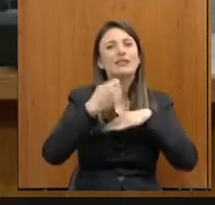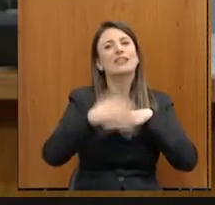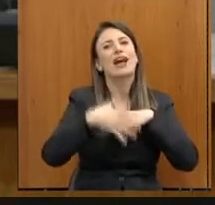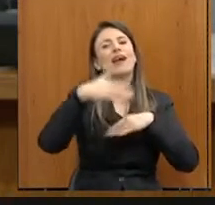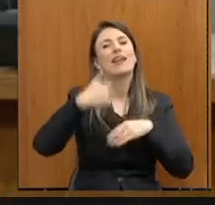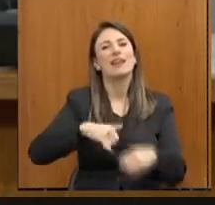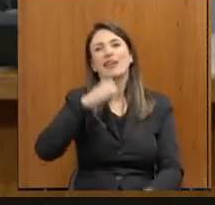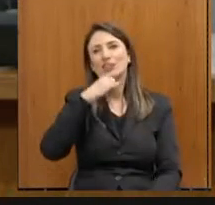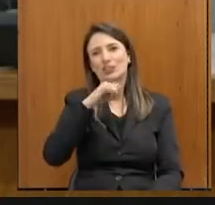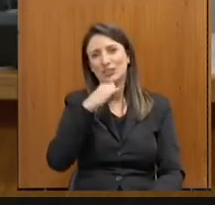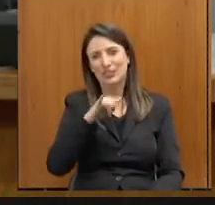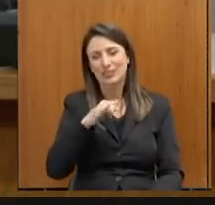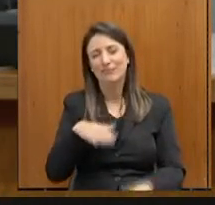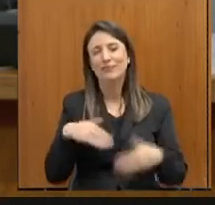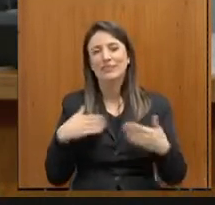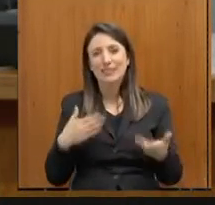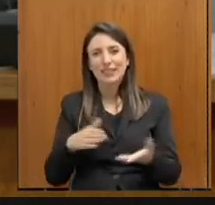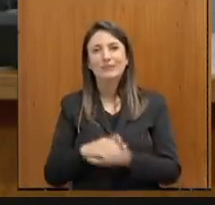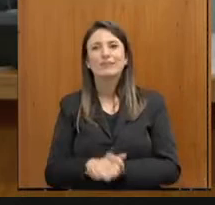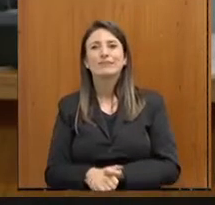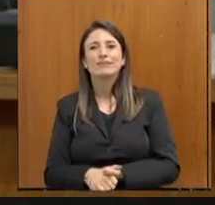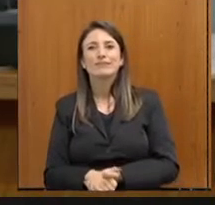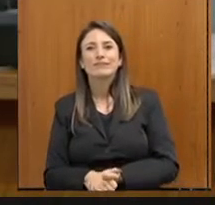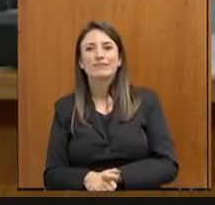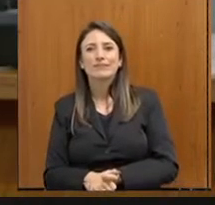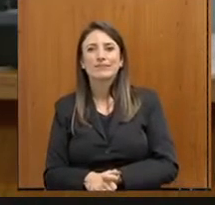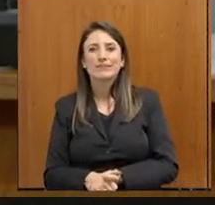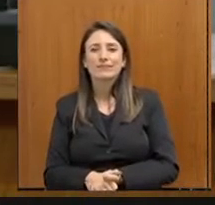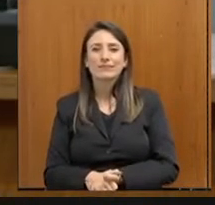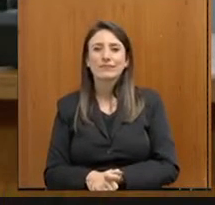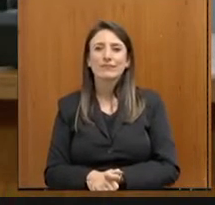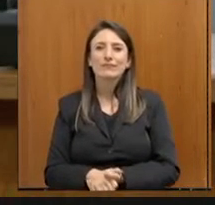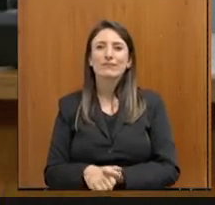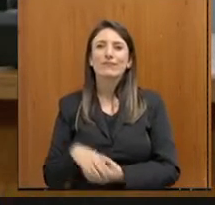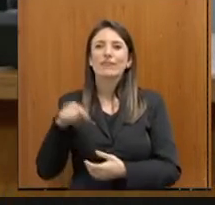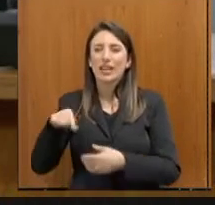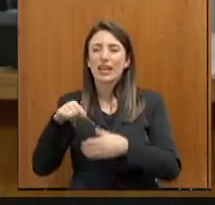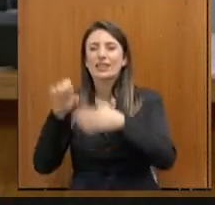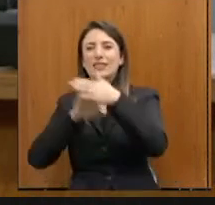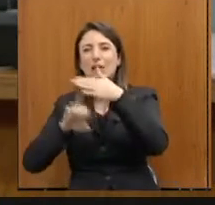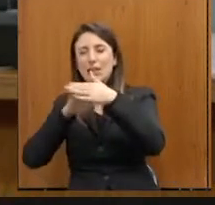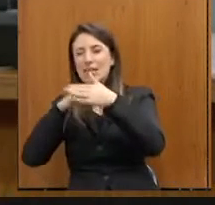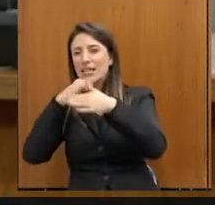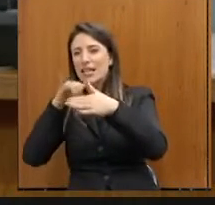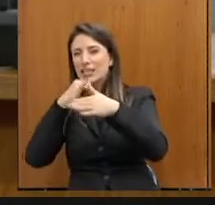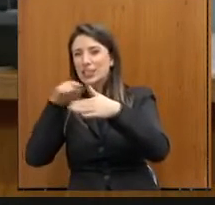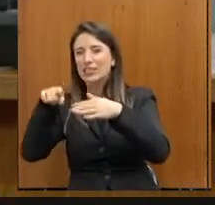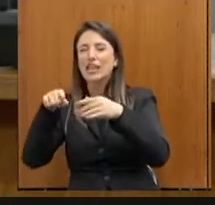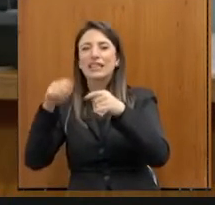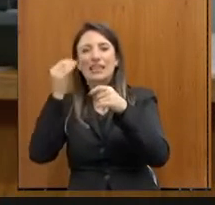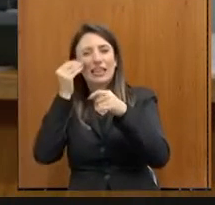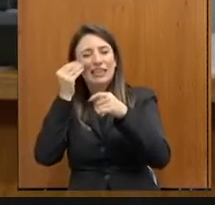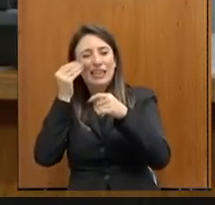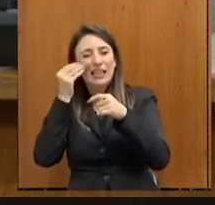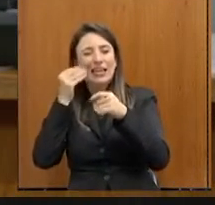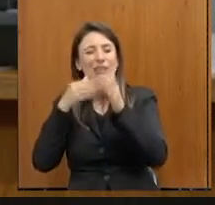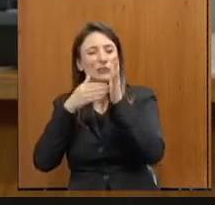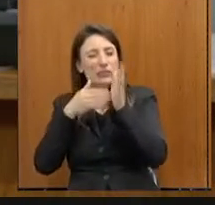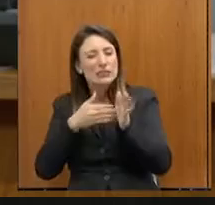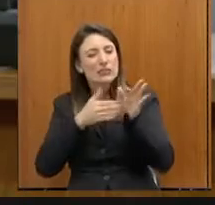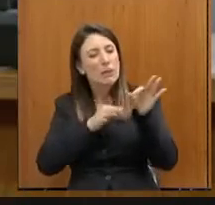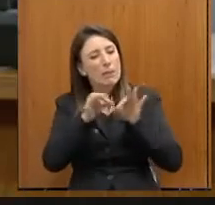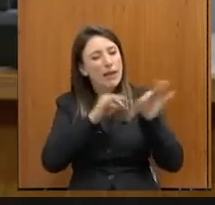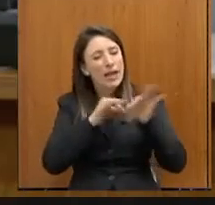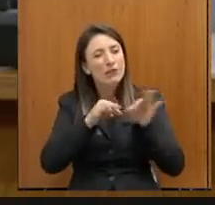Dizer a nossa companhia energética é executando o plano de investimento mais ousado